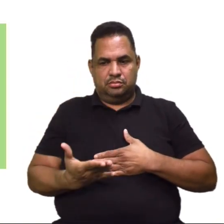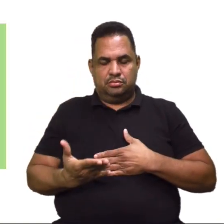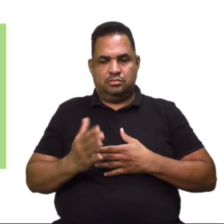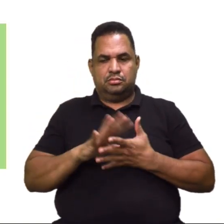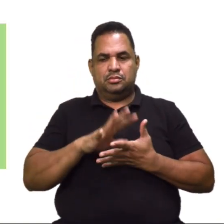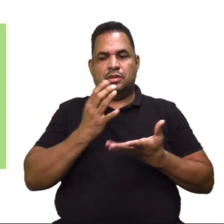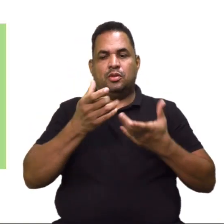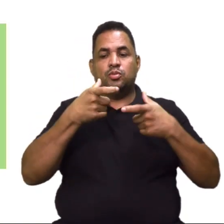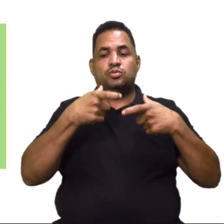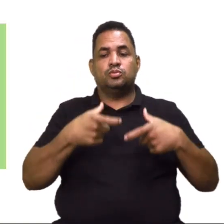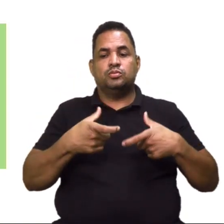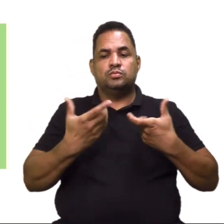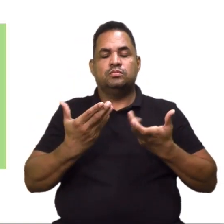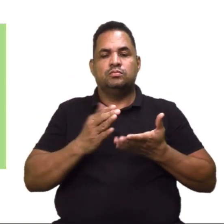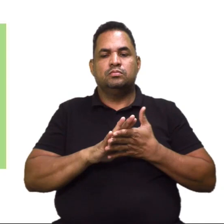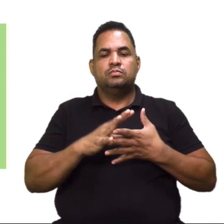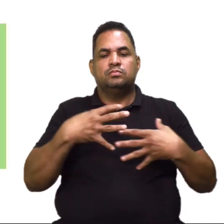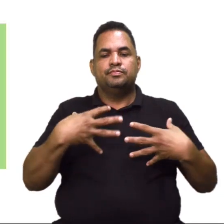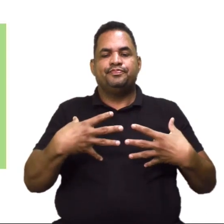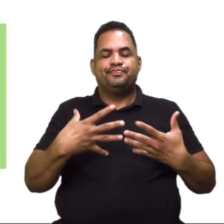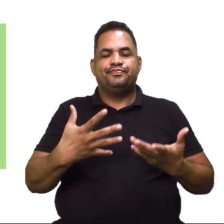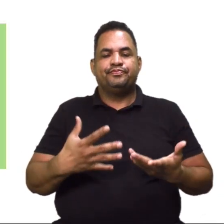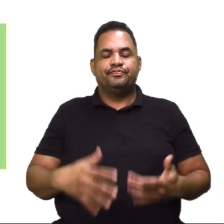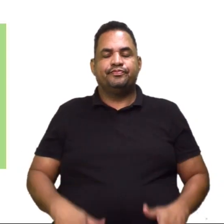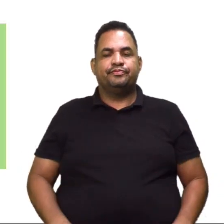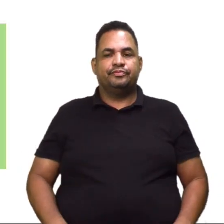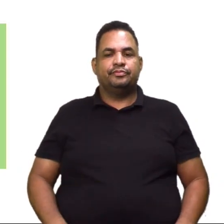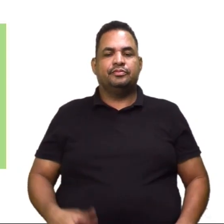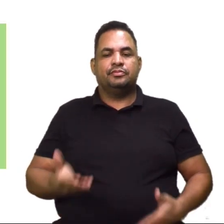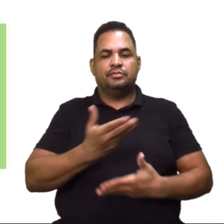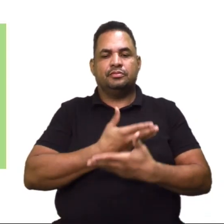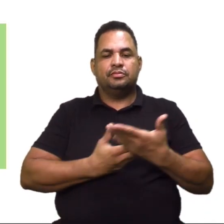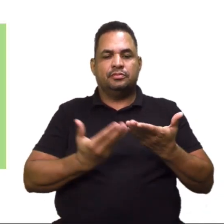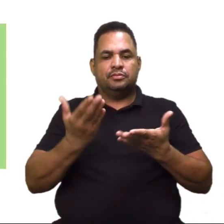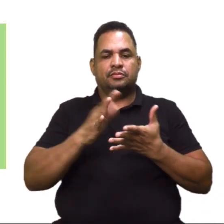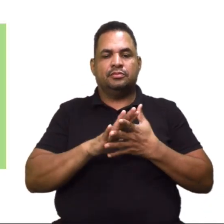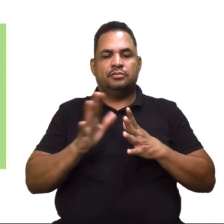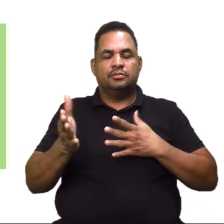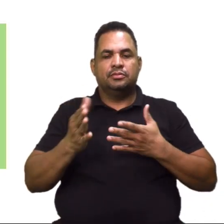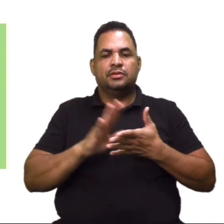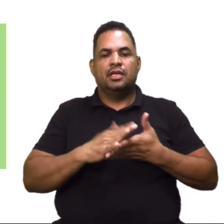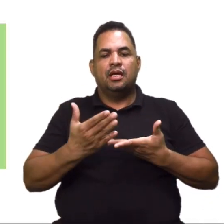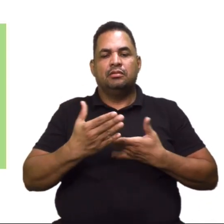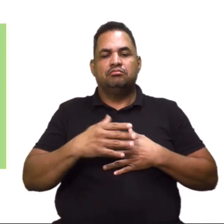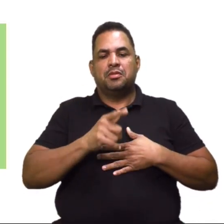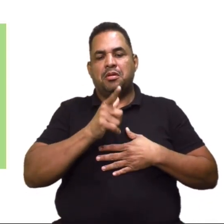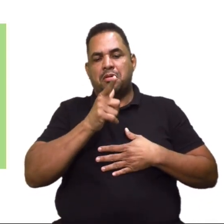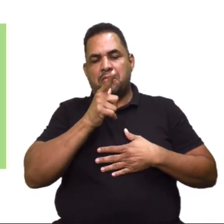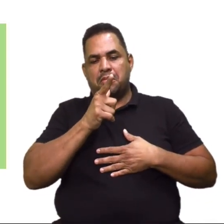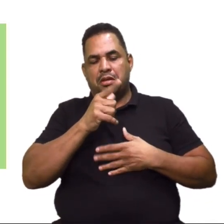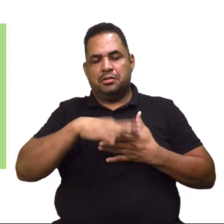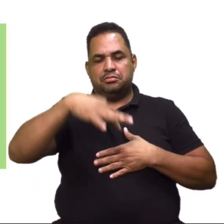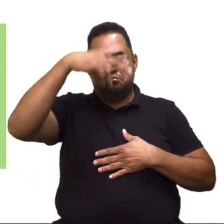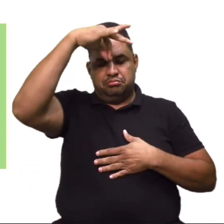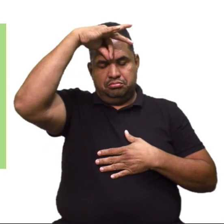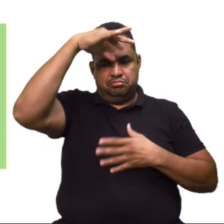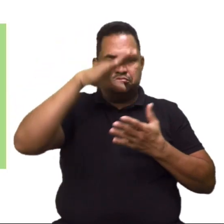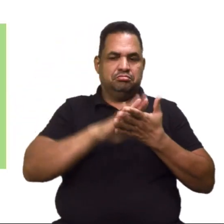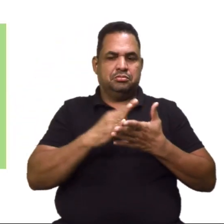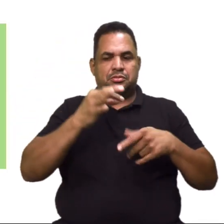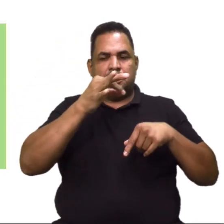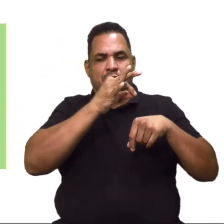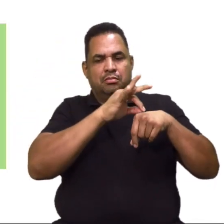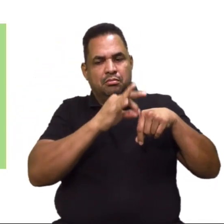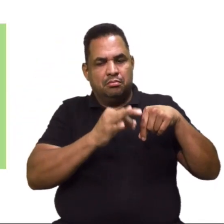região, normalmente elas vão estar interagindo aí nas regiões genitais, mas podem dar erupções, feridas, lesões